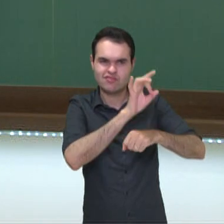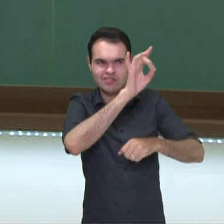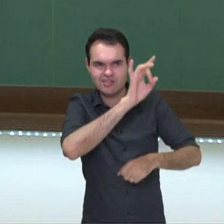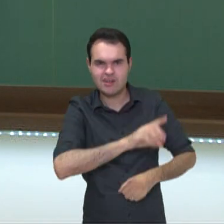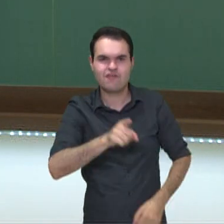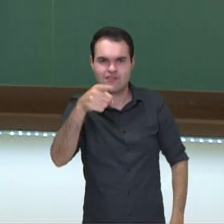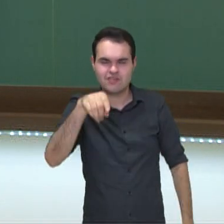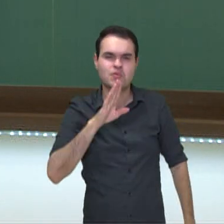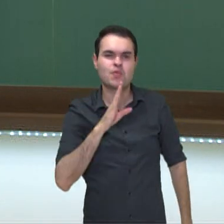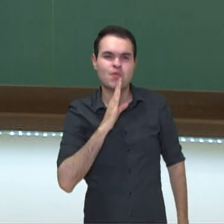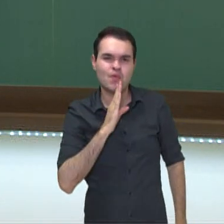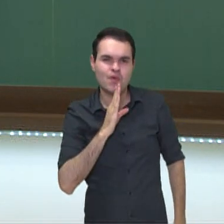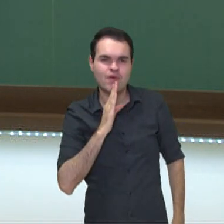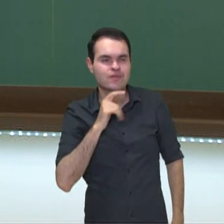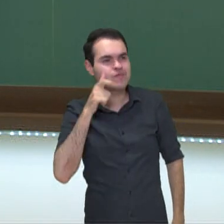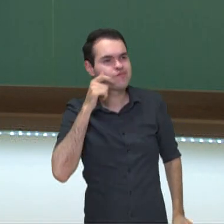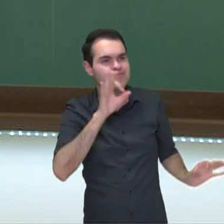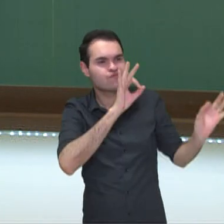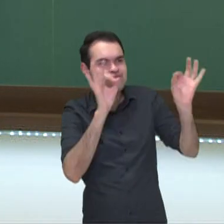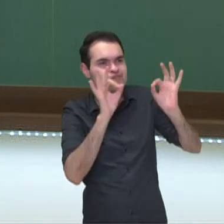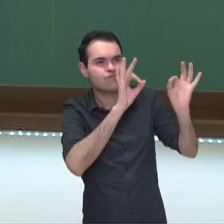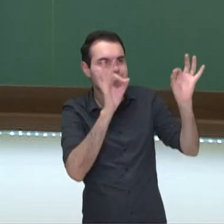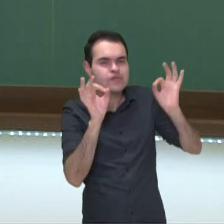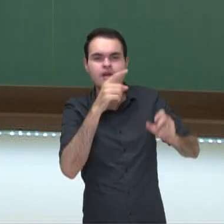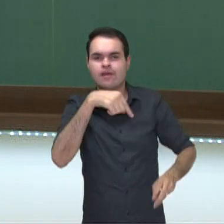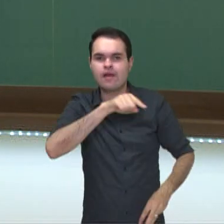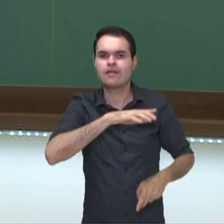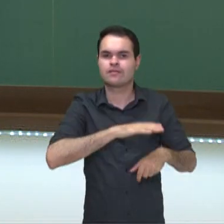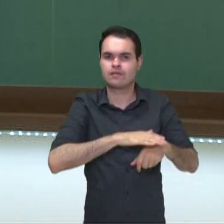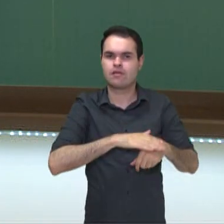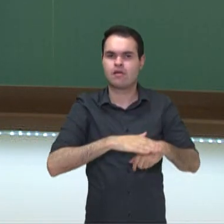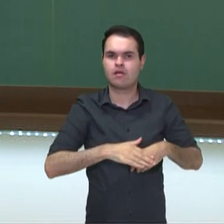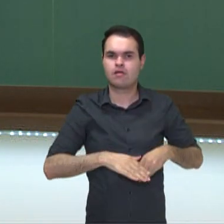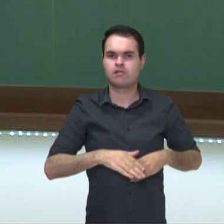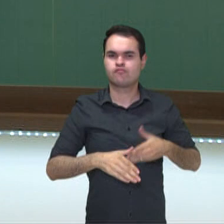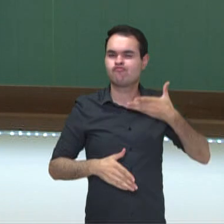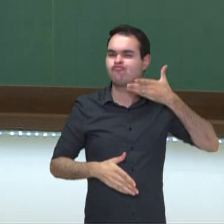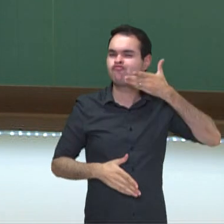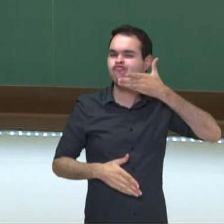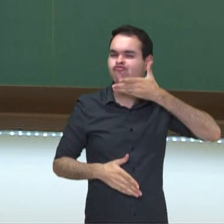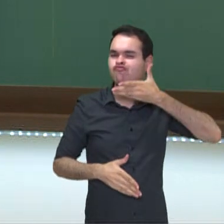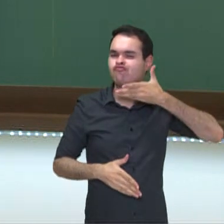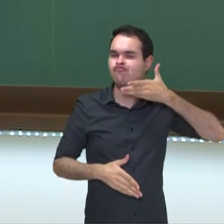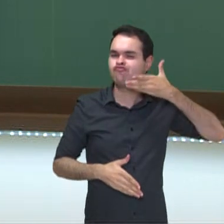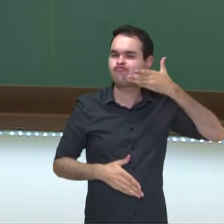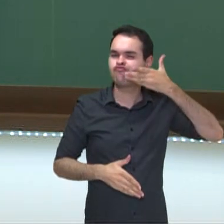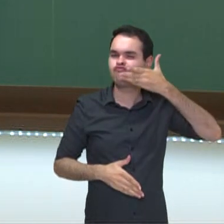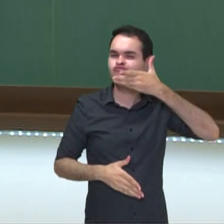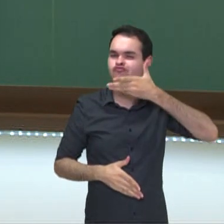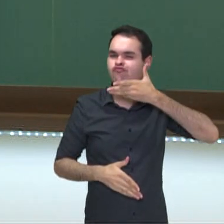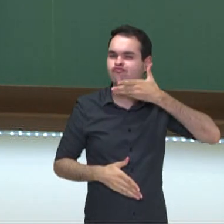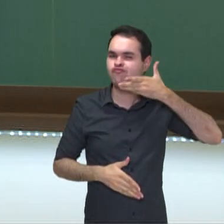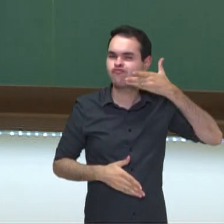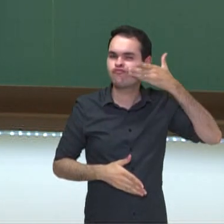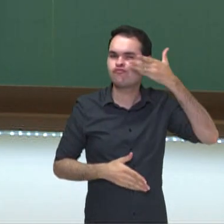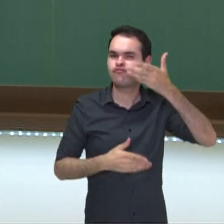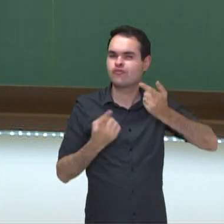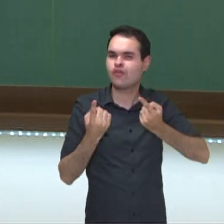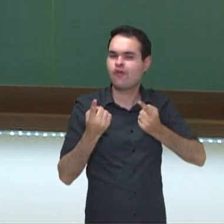influenciadores digitais, geralmente eles têm um bom discurso, eles sabem